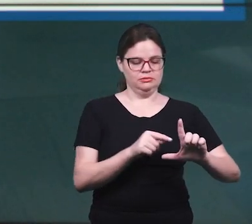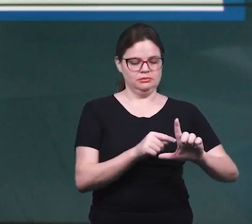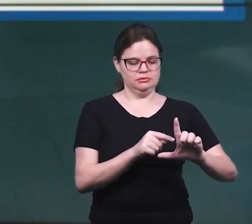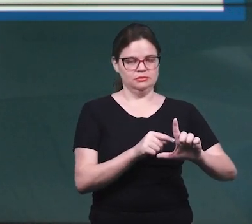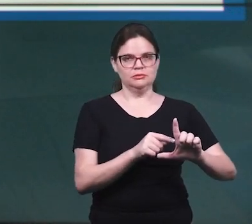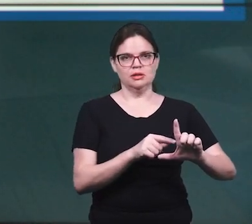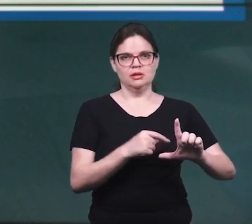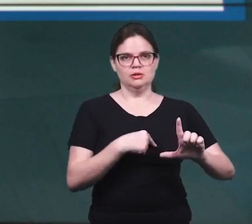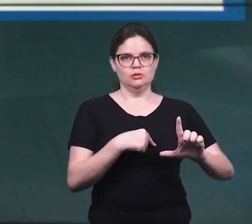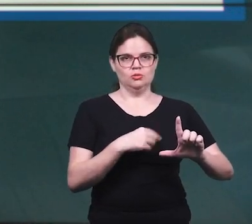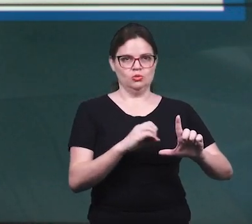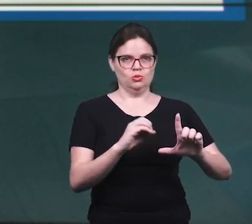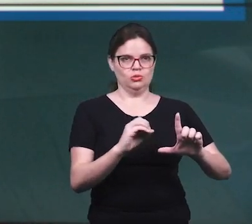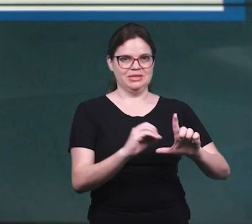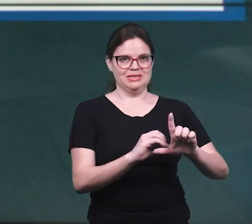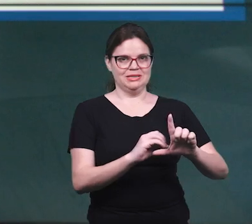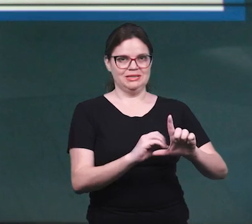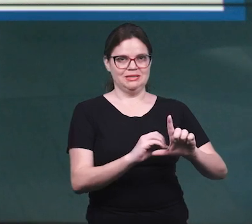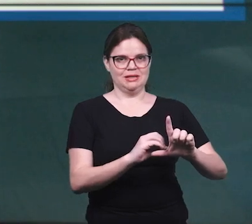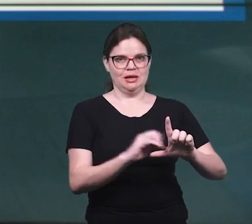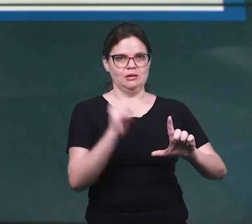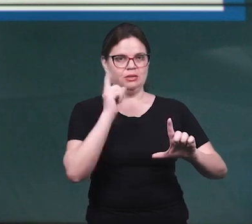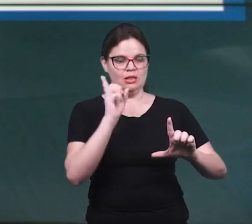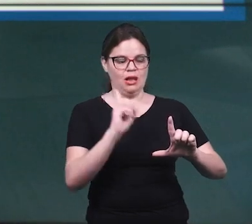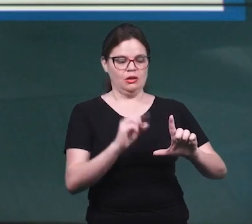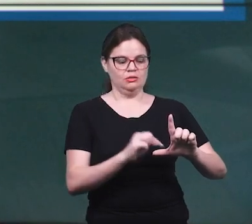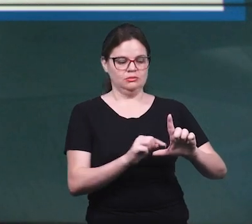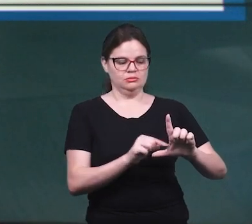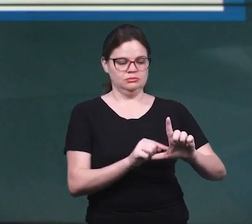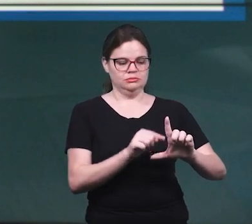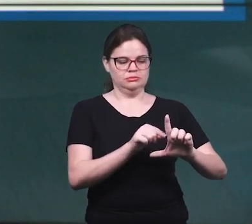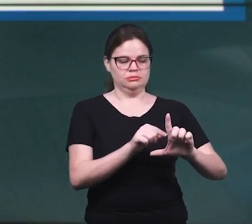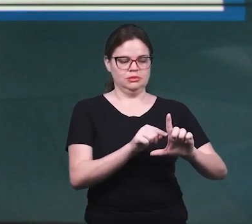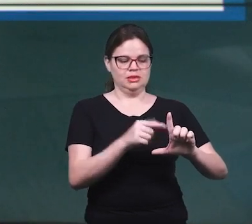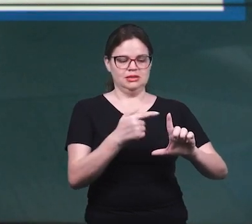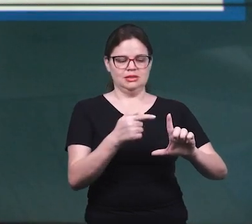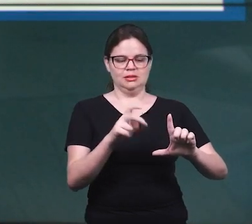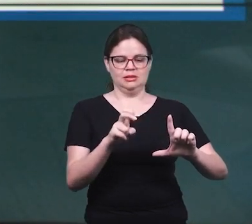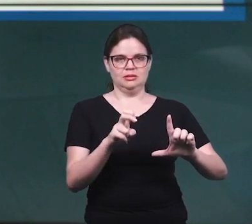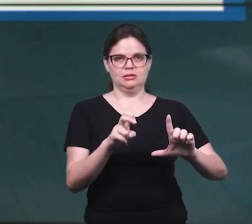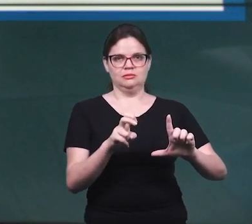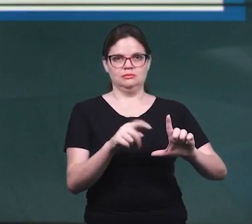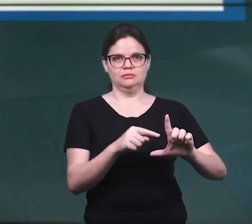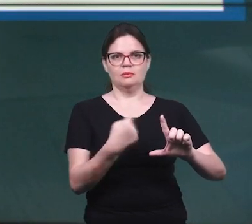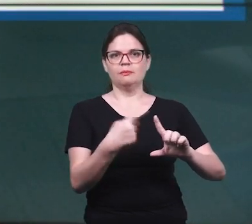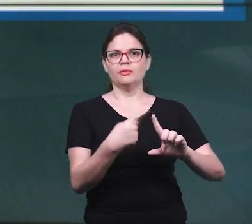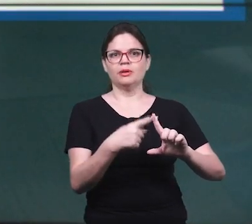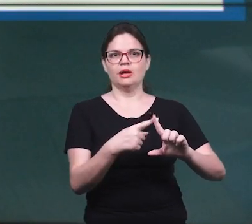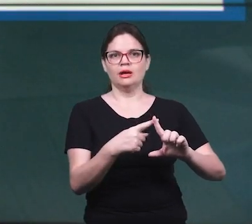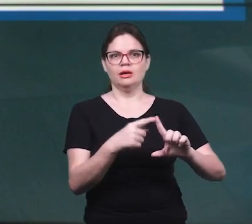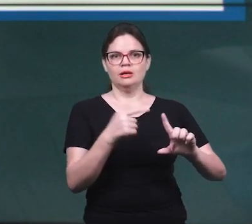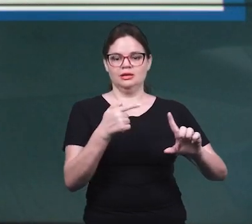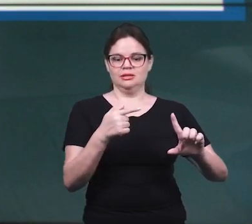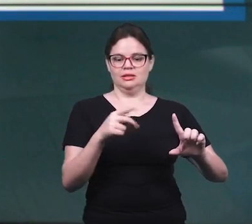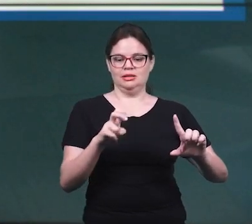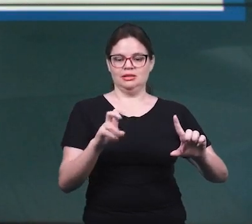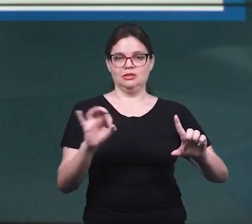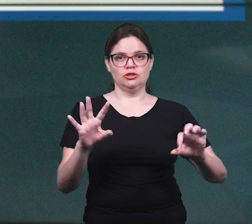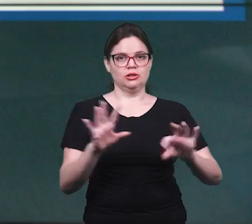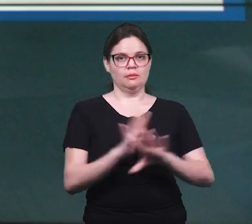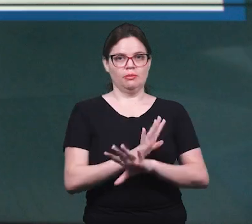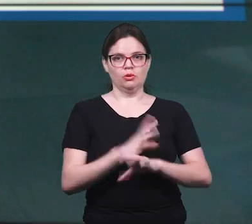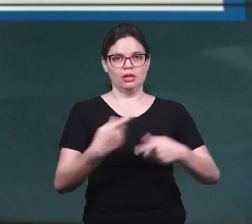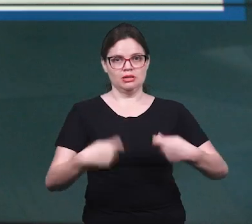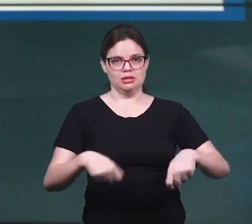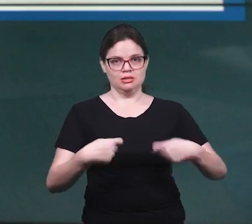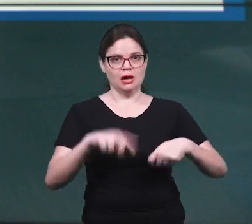começam do zero. Eles começam nesse ponto 75. Por quê? Porque o 75 já é o gasto essencial que